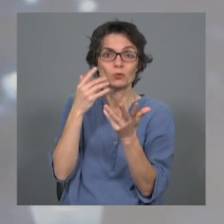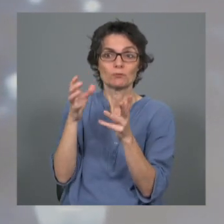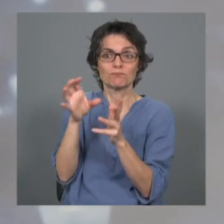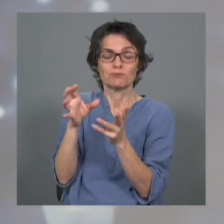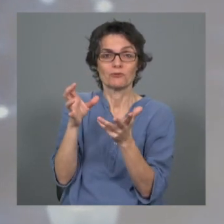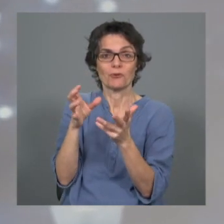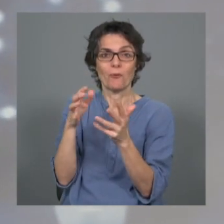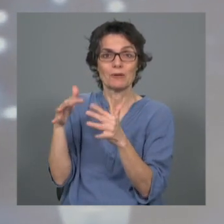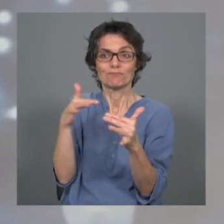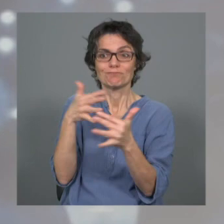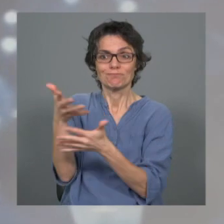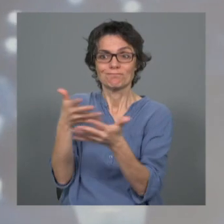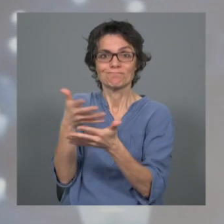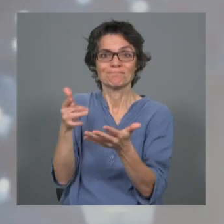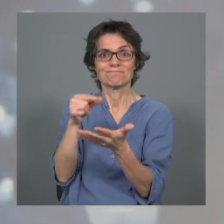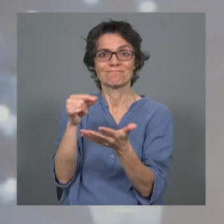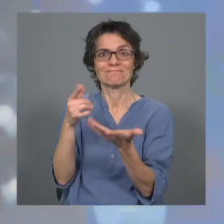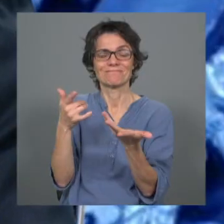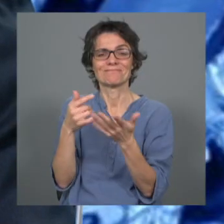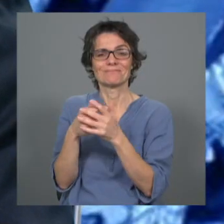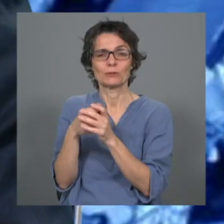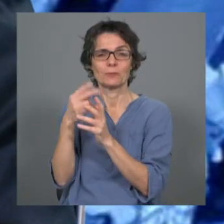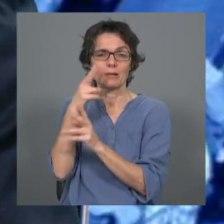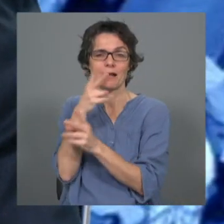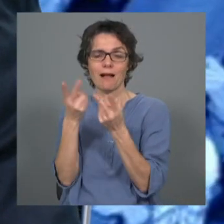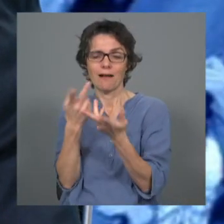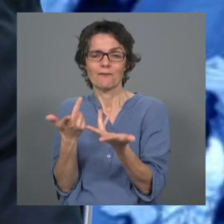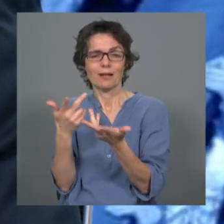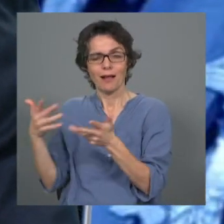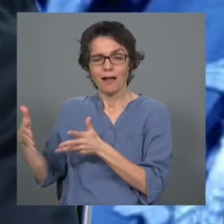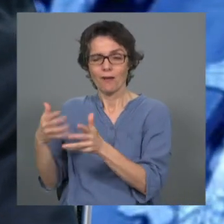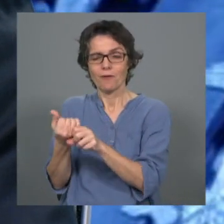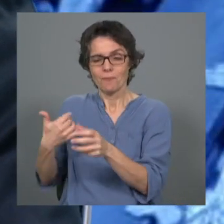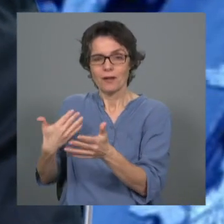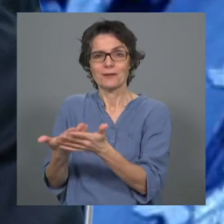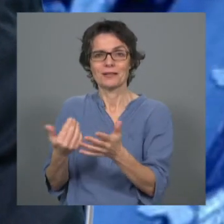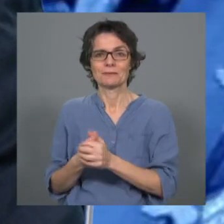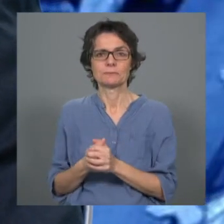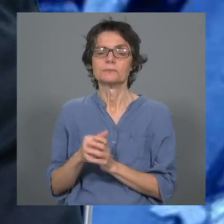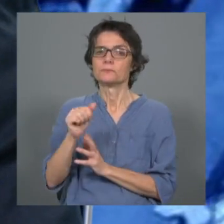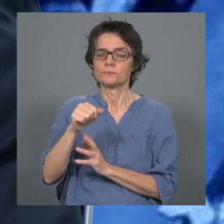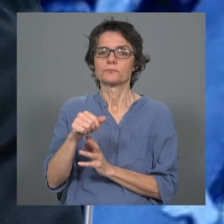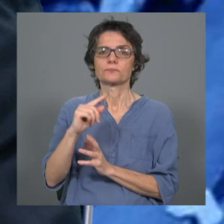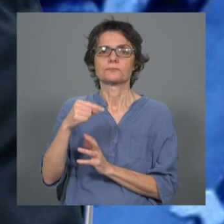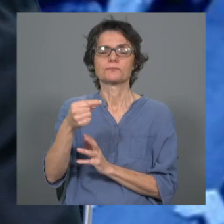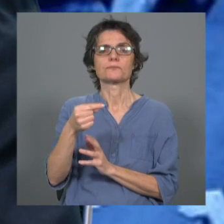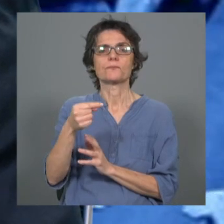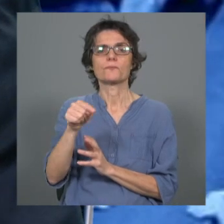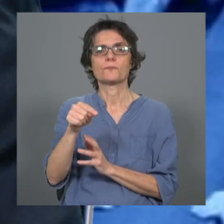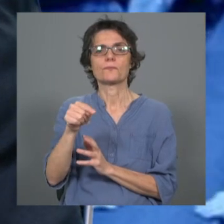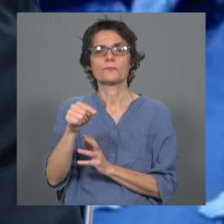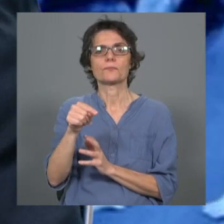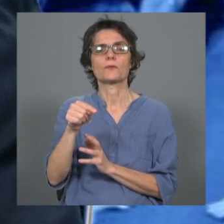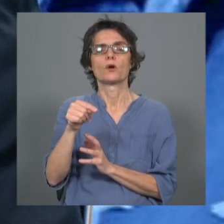de avaliação para olhar este caminho. Sim, quando depois de ser a Constituição Sinodal de Lisboa, como resultado